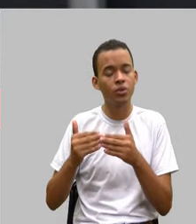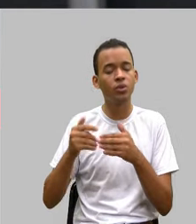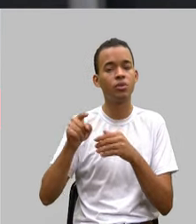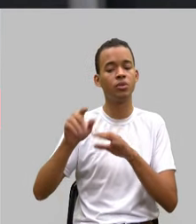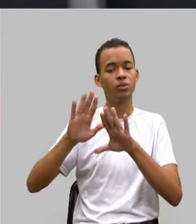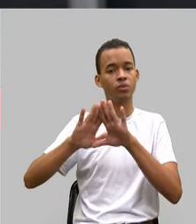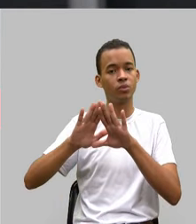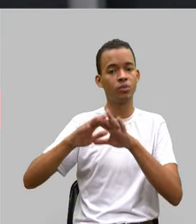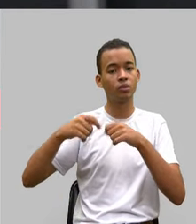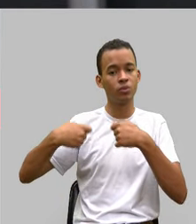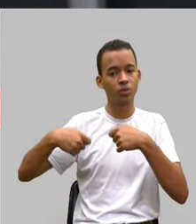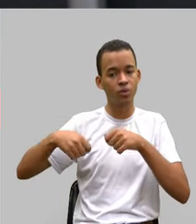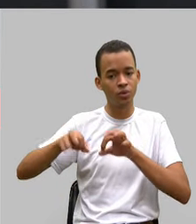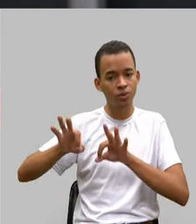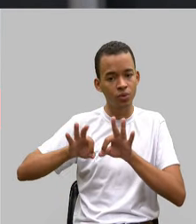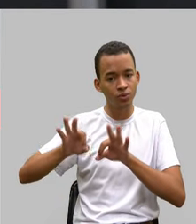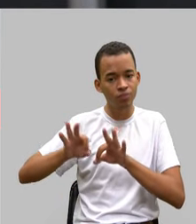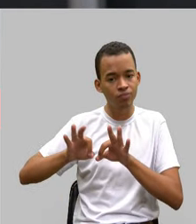PL